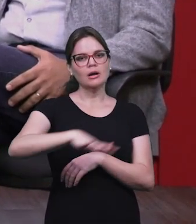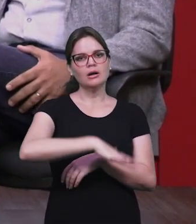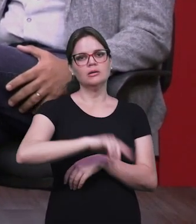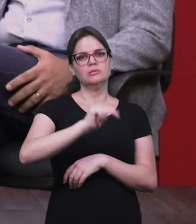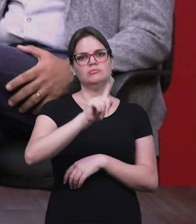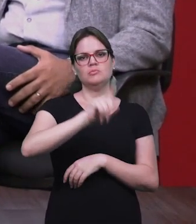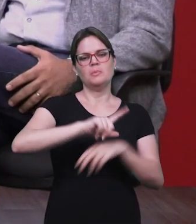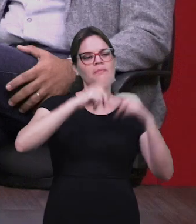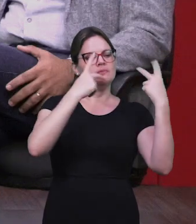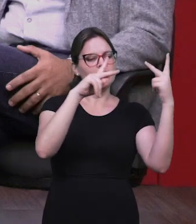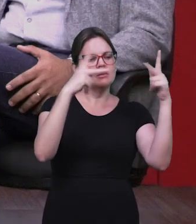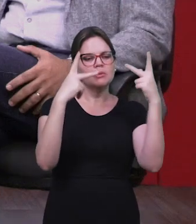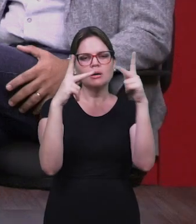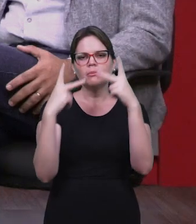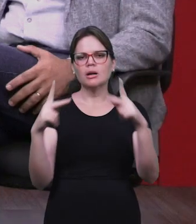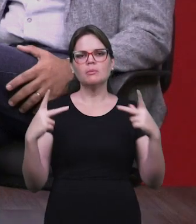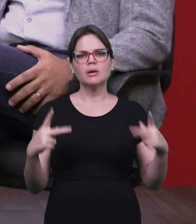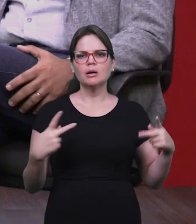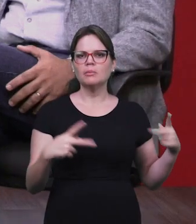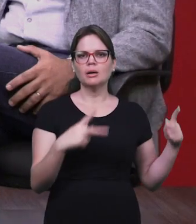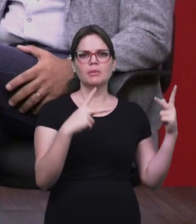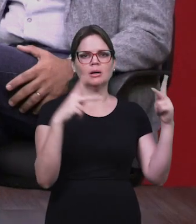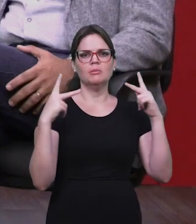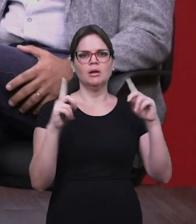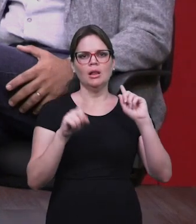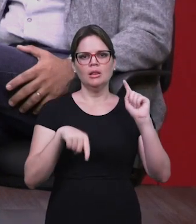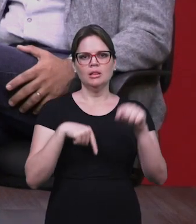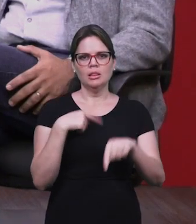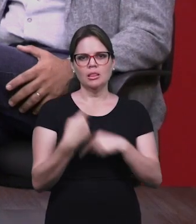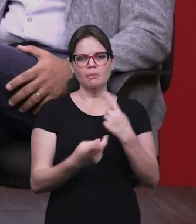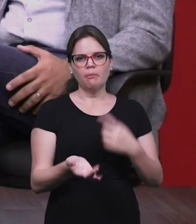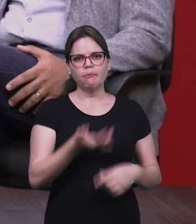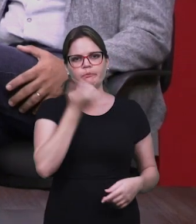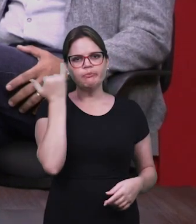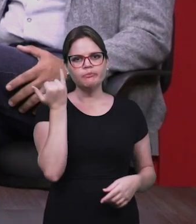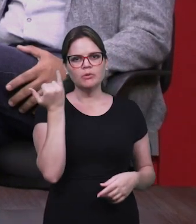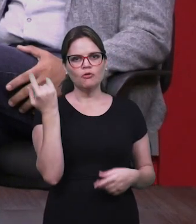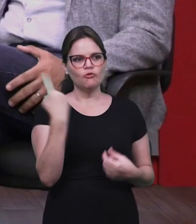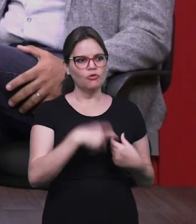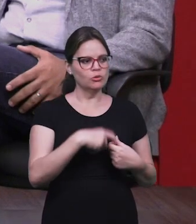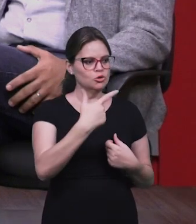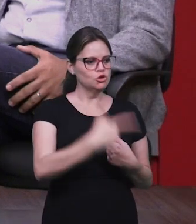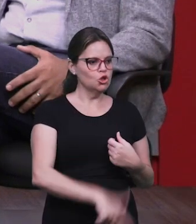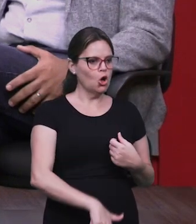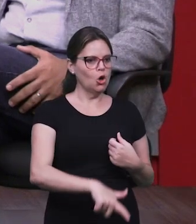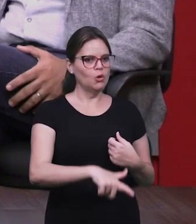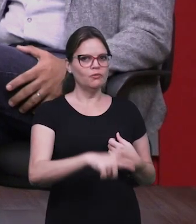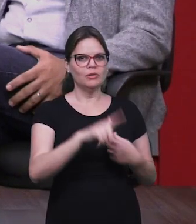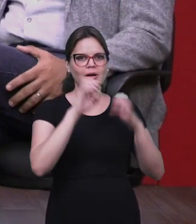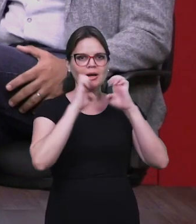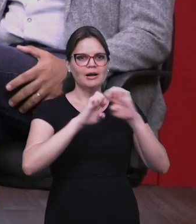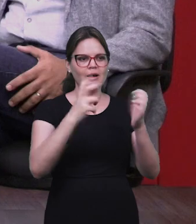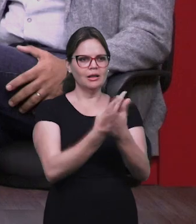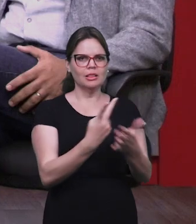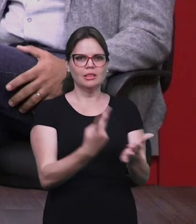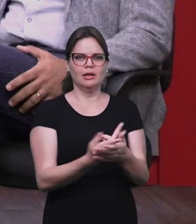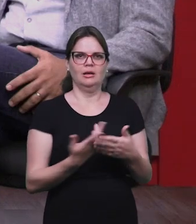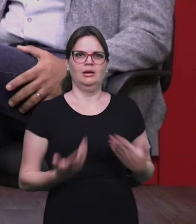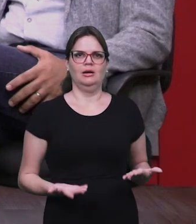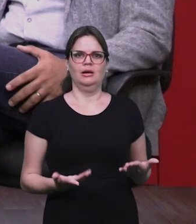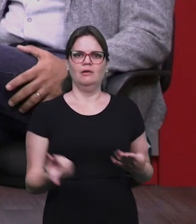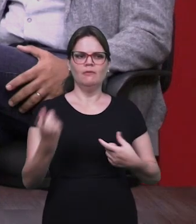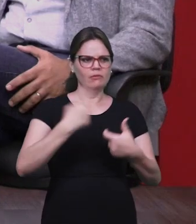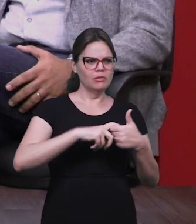naquela região, pregou em toda a região, passou o evangelho e agora voltou